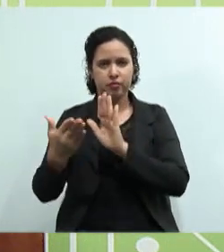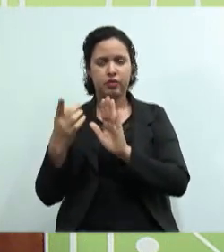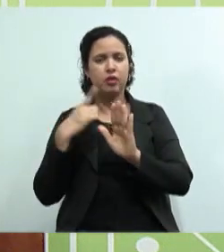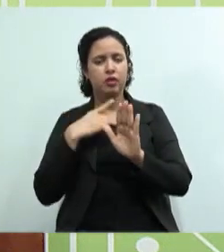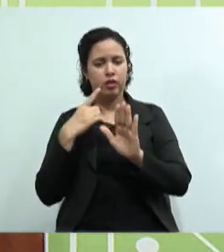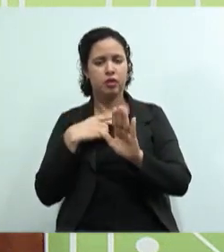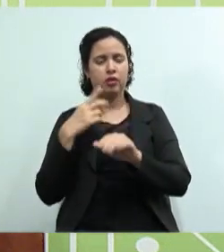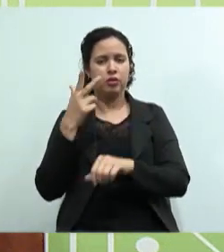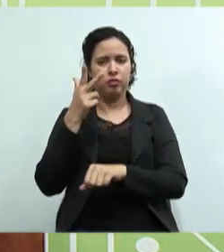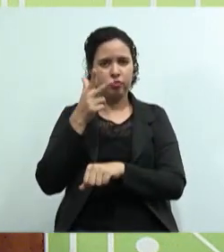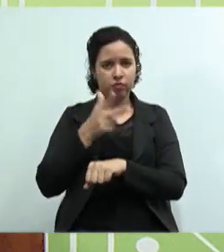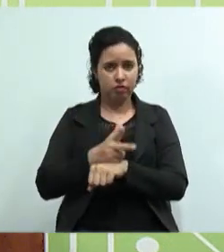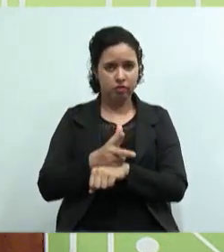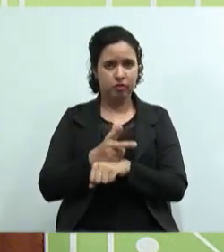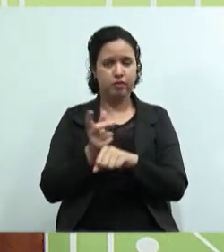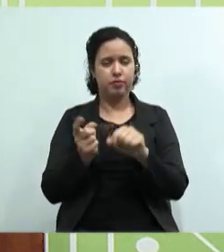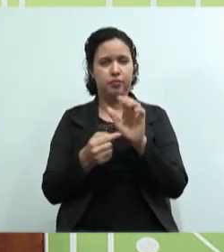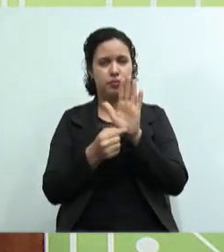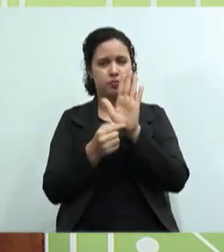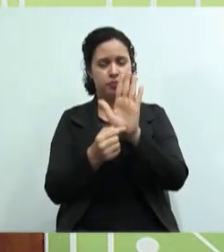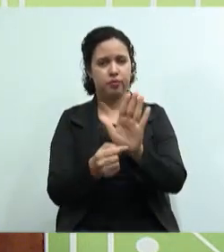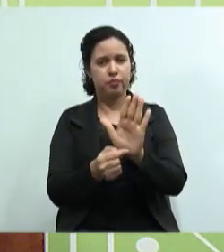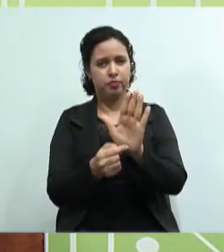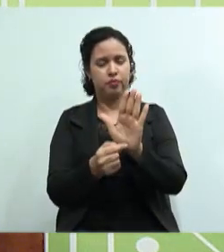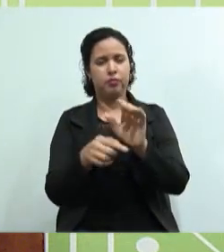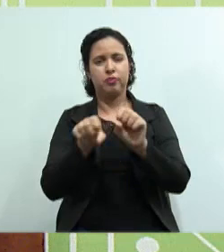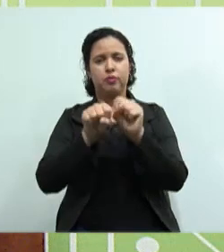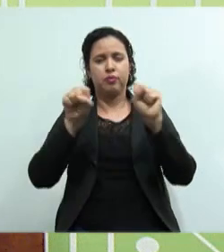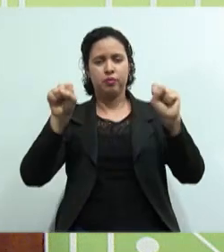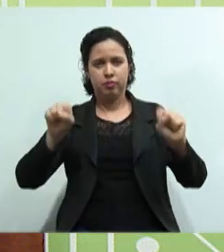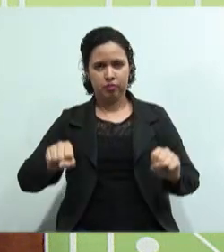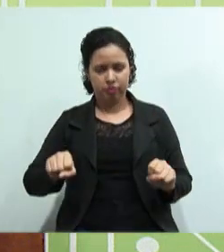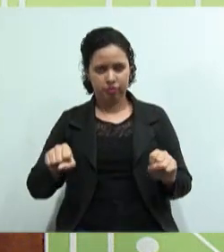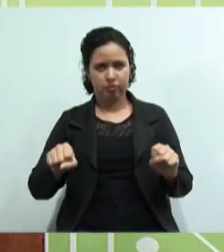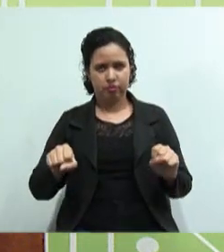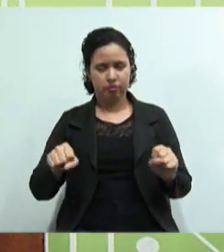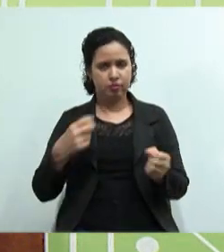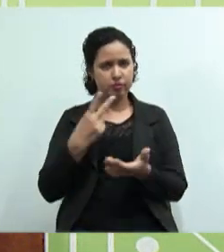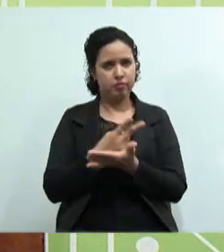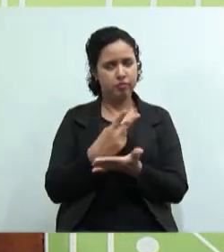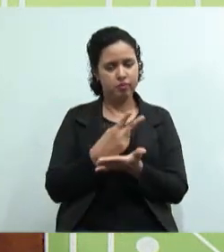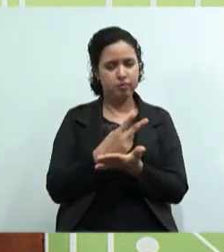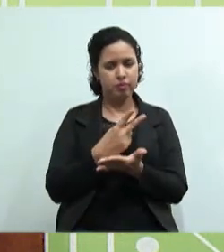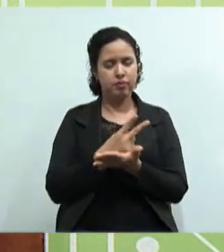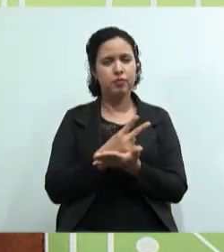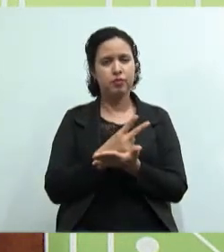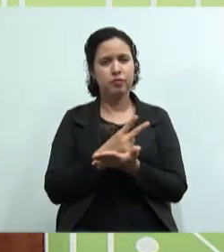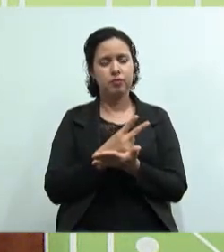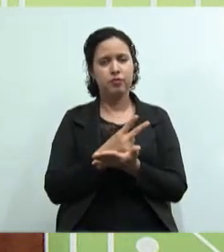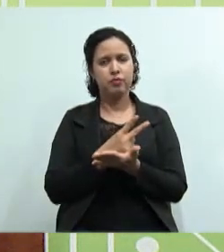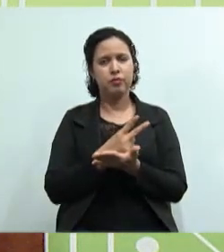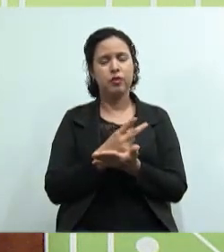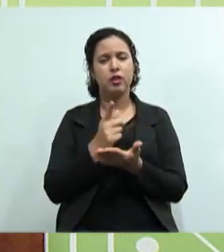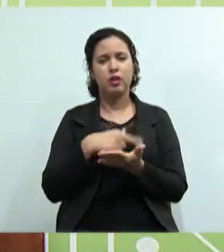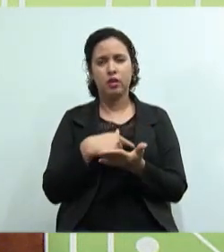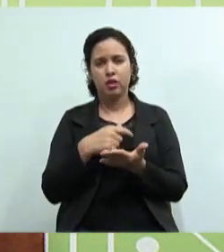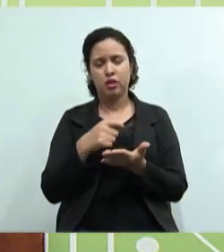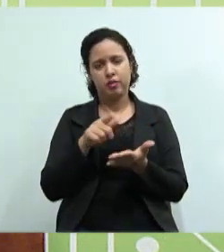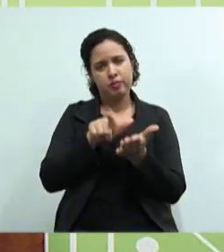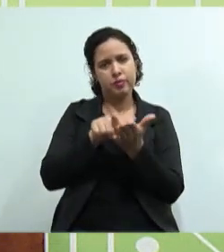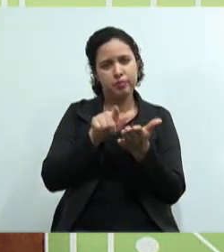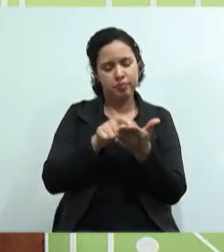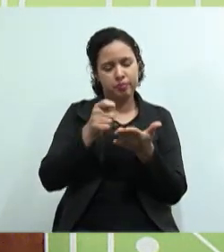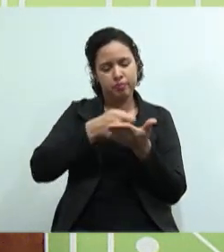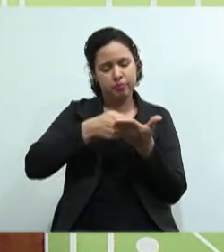externa que traz essa questão do sistema do inventário permanente. Então são fichas que podem ser controladas